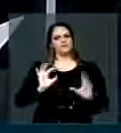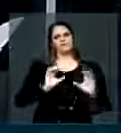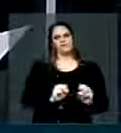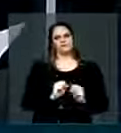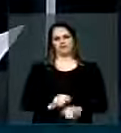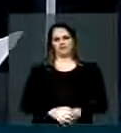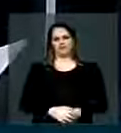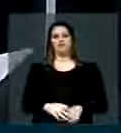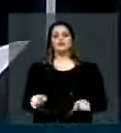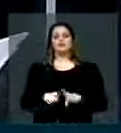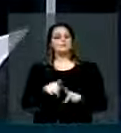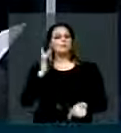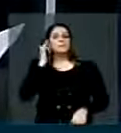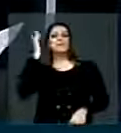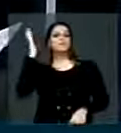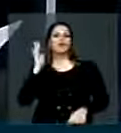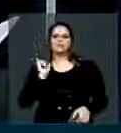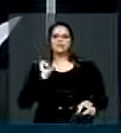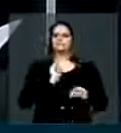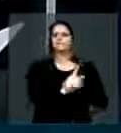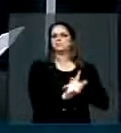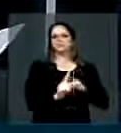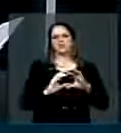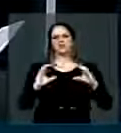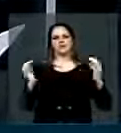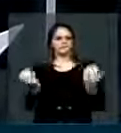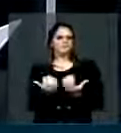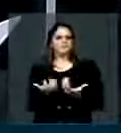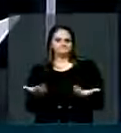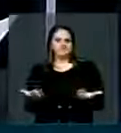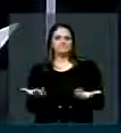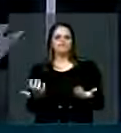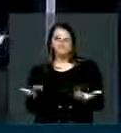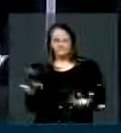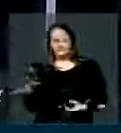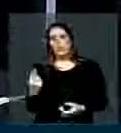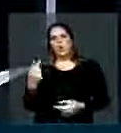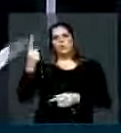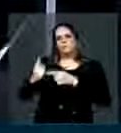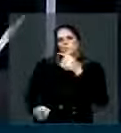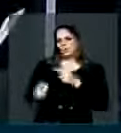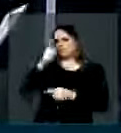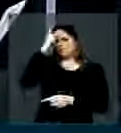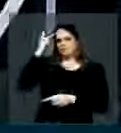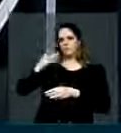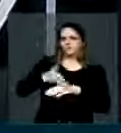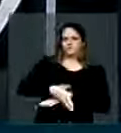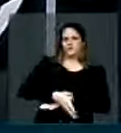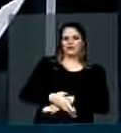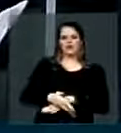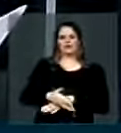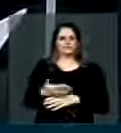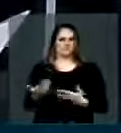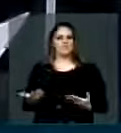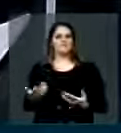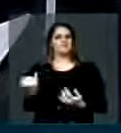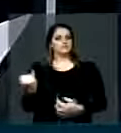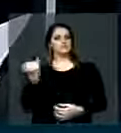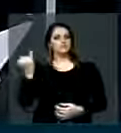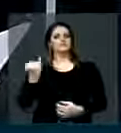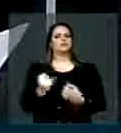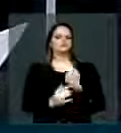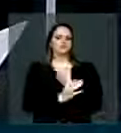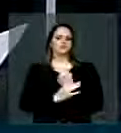o banimento dos mesmos dos estádios, das arenas esportivas, portanto, mais tranquilidade aos eventos do nosso